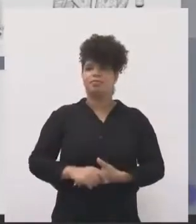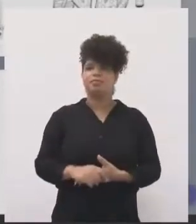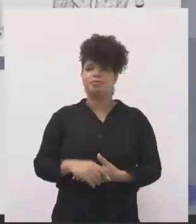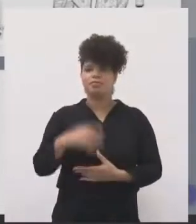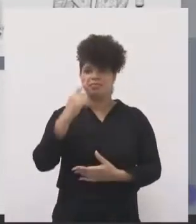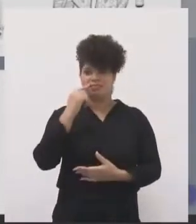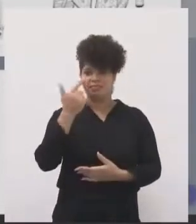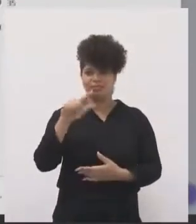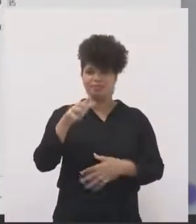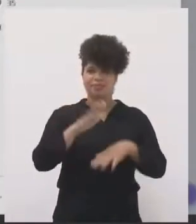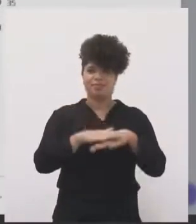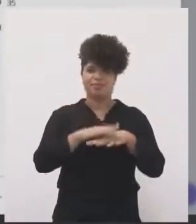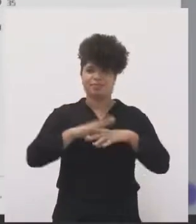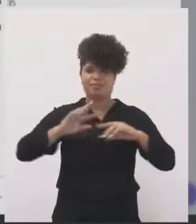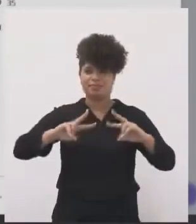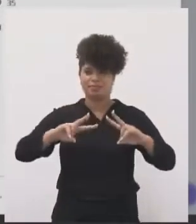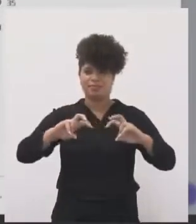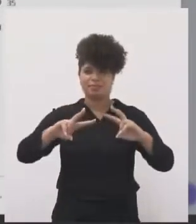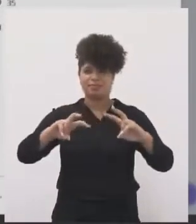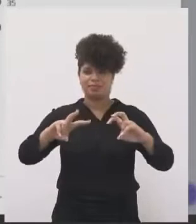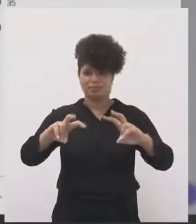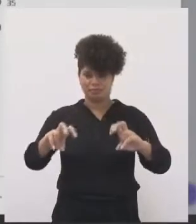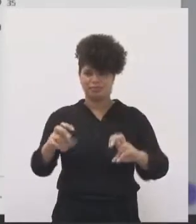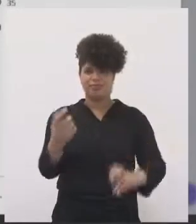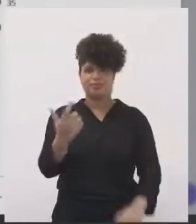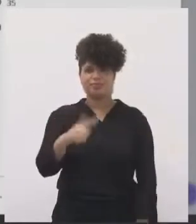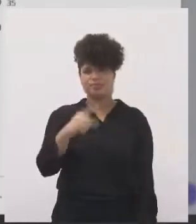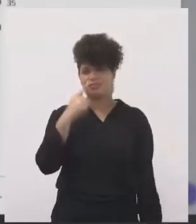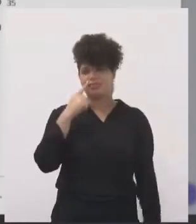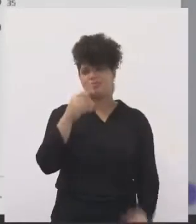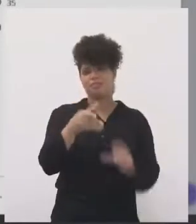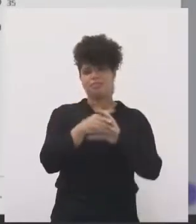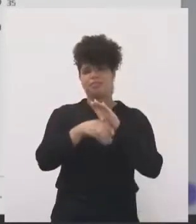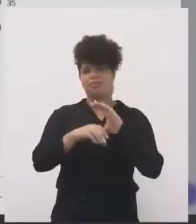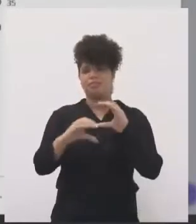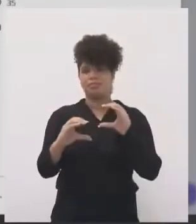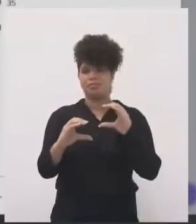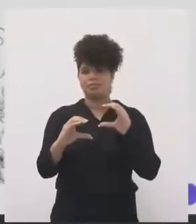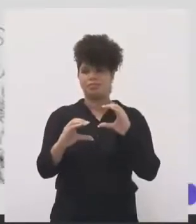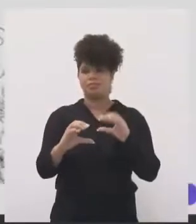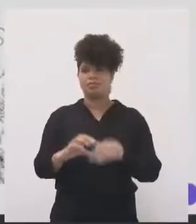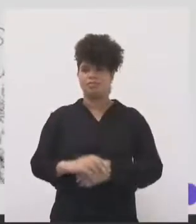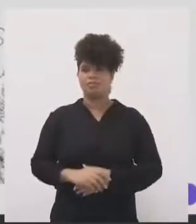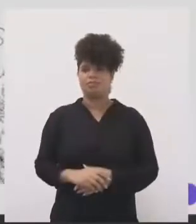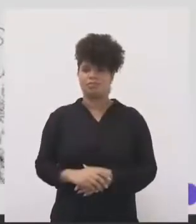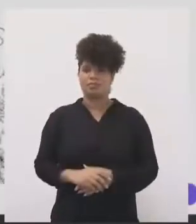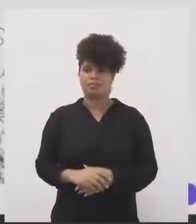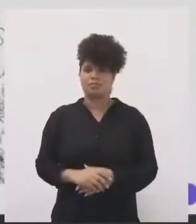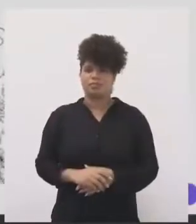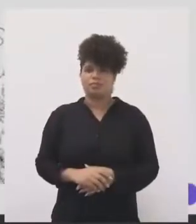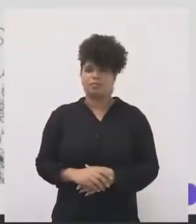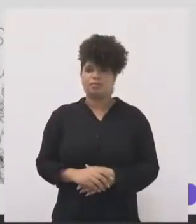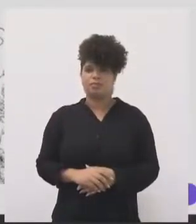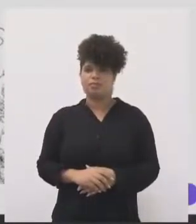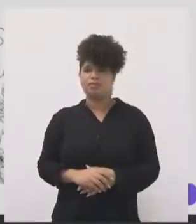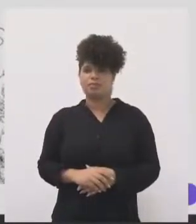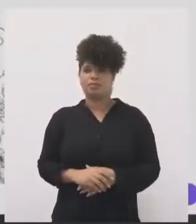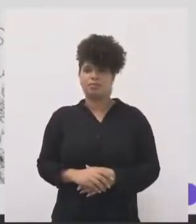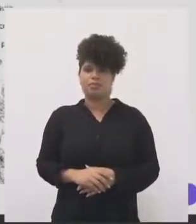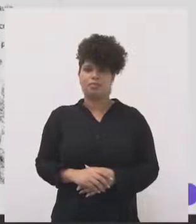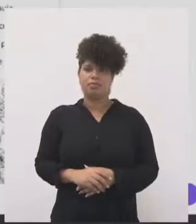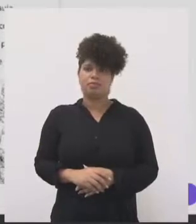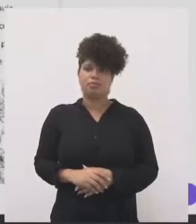outra forma de explorar o Canva. Vou mostrar também, porque aqui na